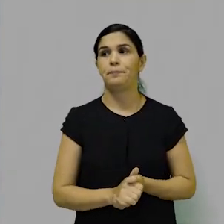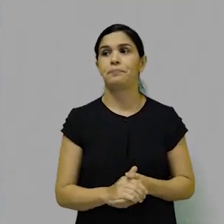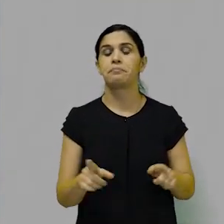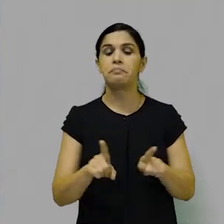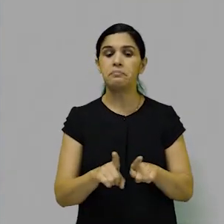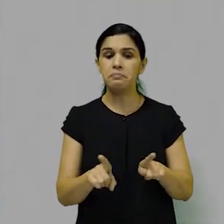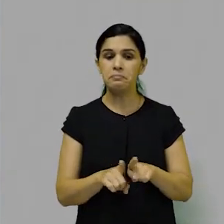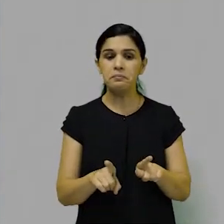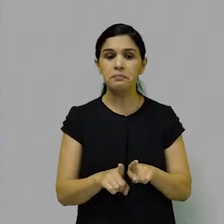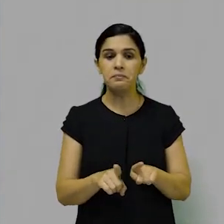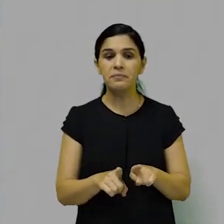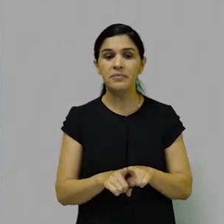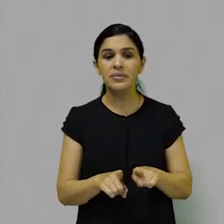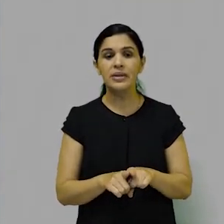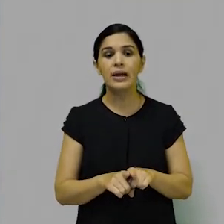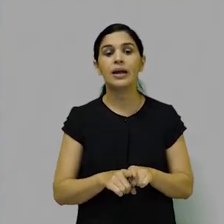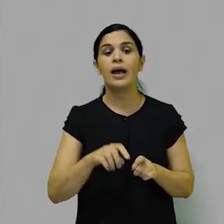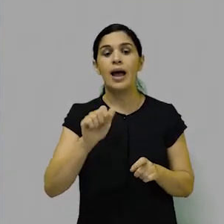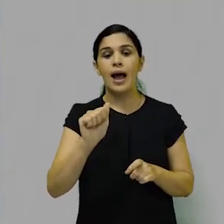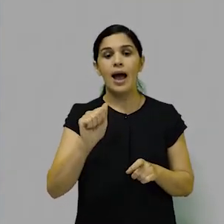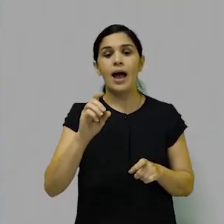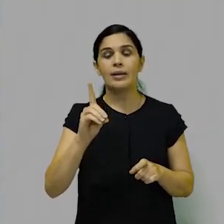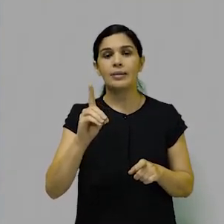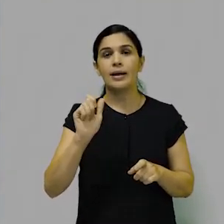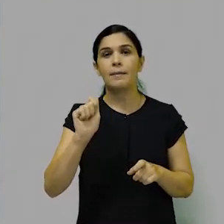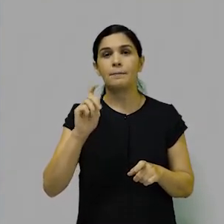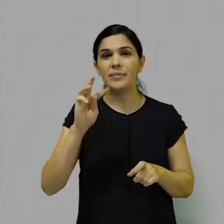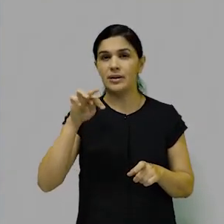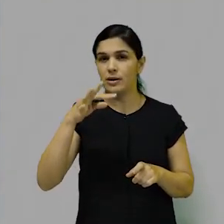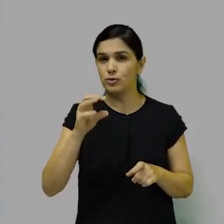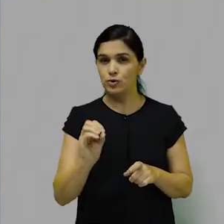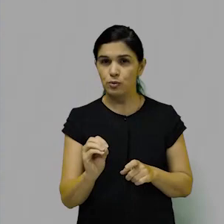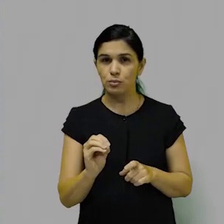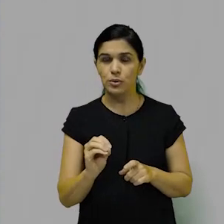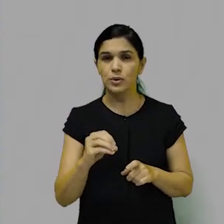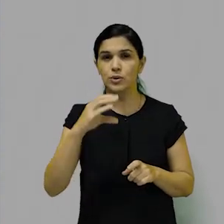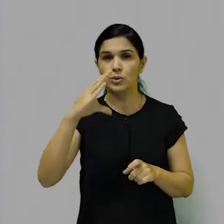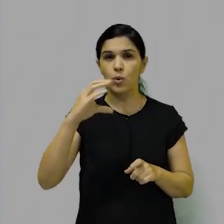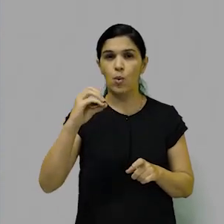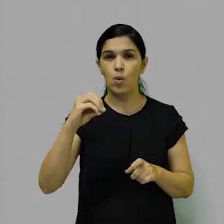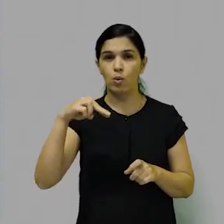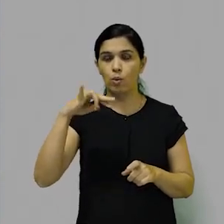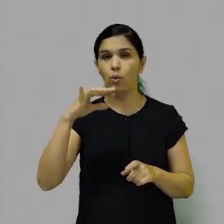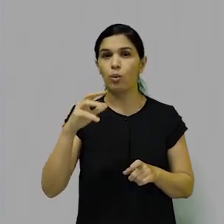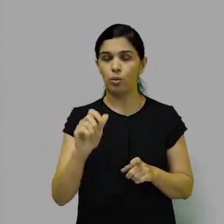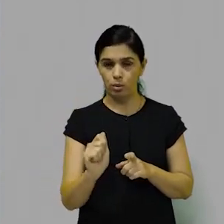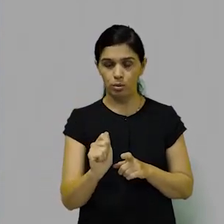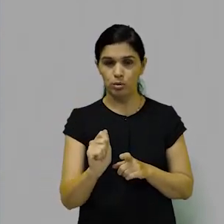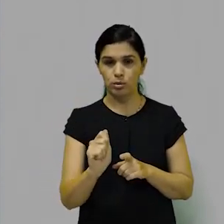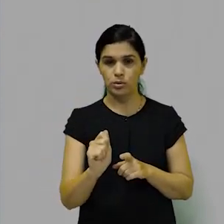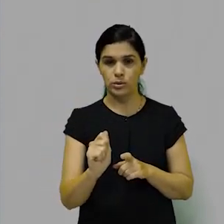adaptações crônicas? Falei das agudas, que é o que acontece no momento, e as adaptações crônicas é aquilo. Eu vou melhorando o